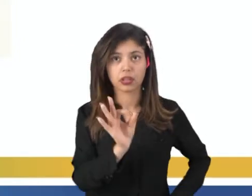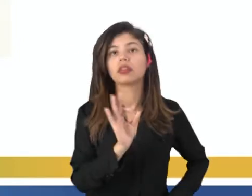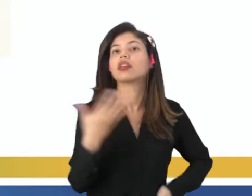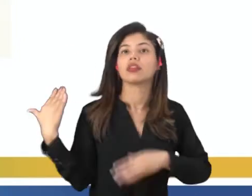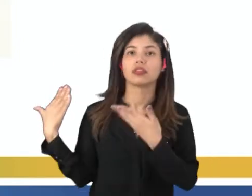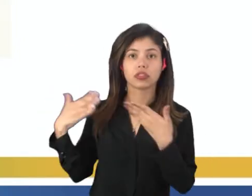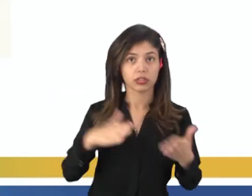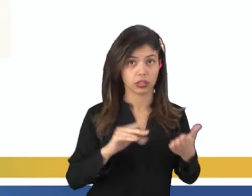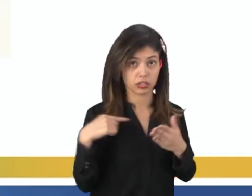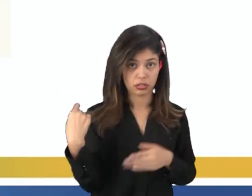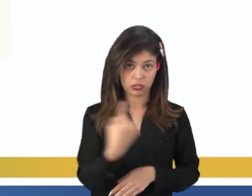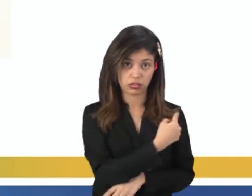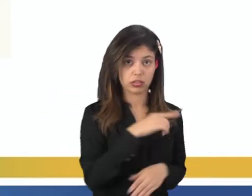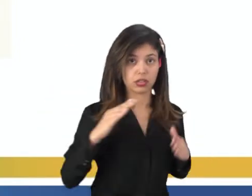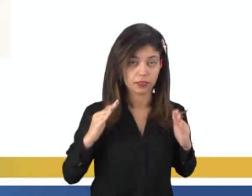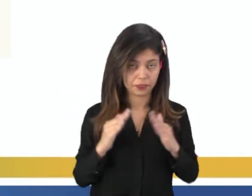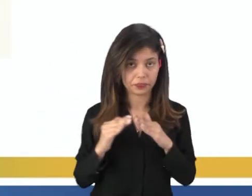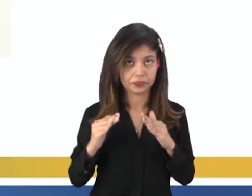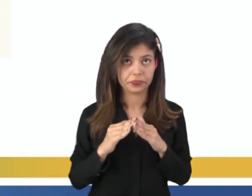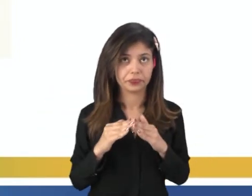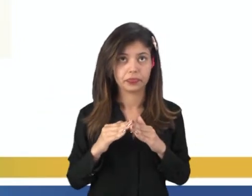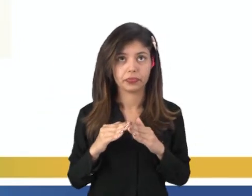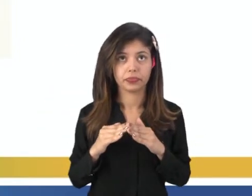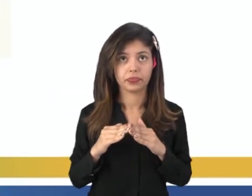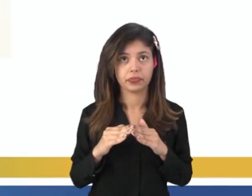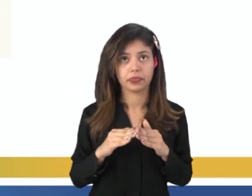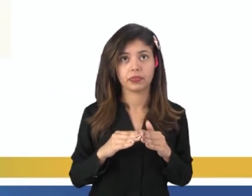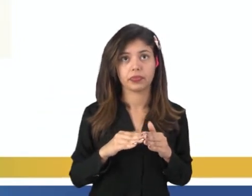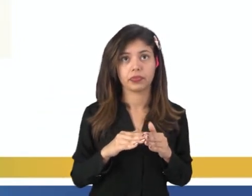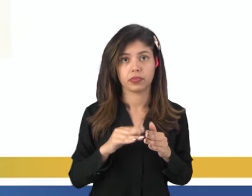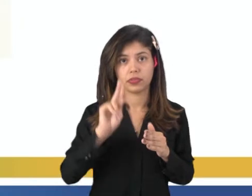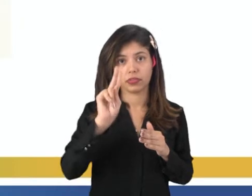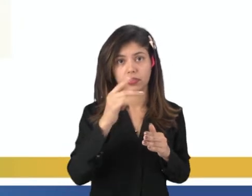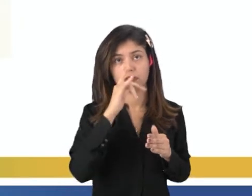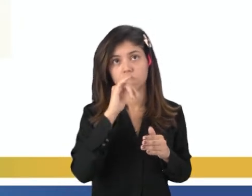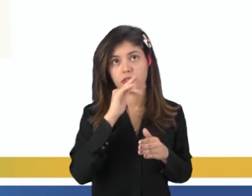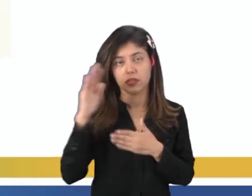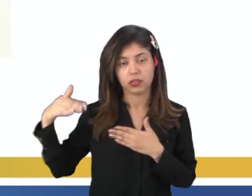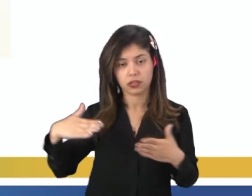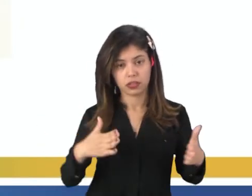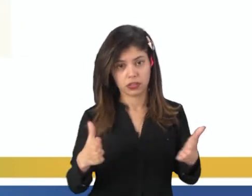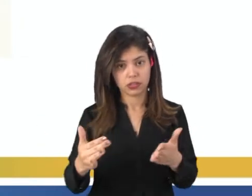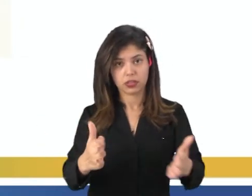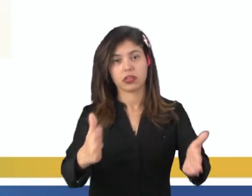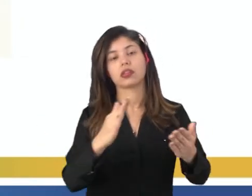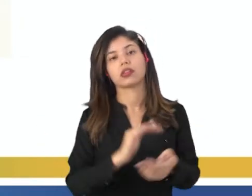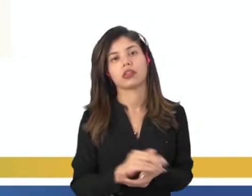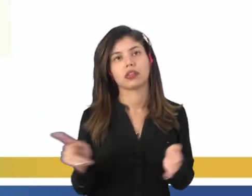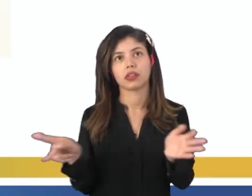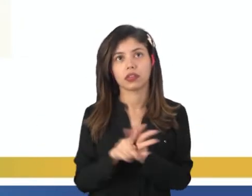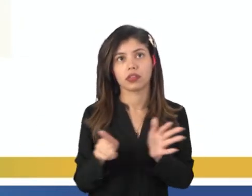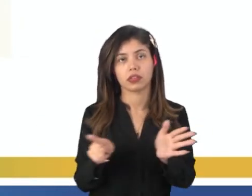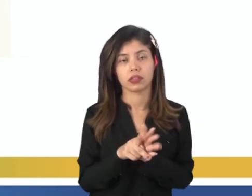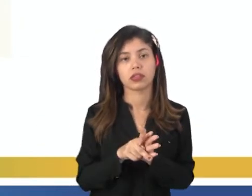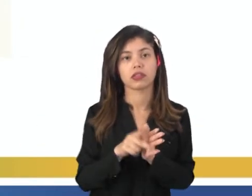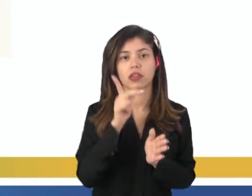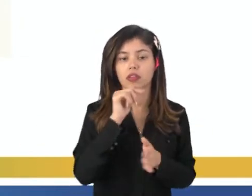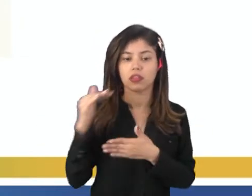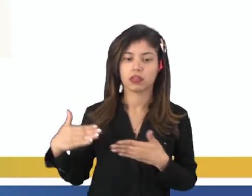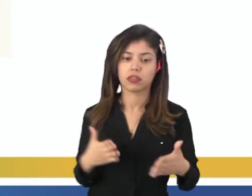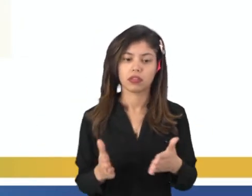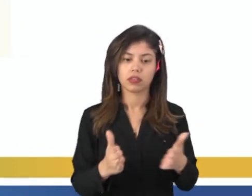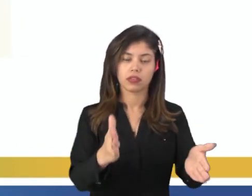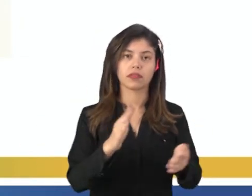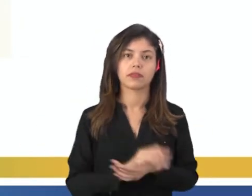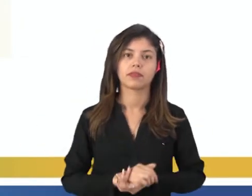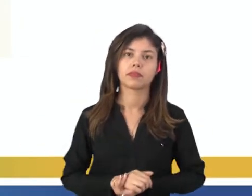que chega nas nossas casas vem das hidrelétricas, tá? Então o Brasil ele é altamente dependente das hidrelétricas, o que